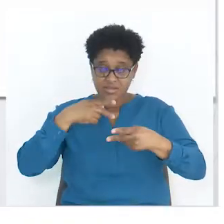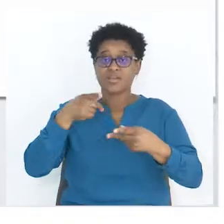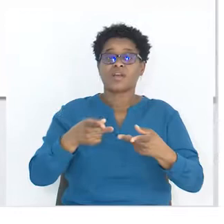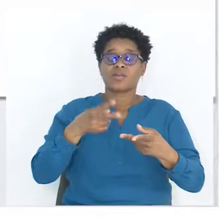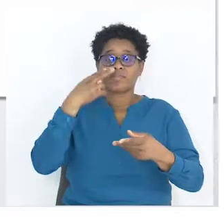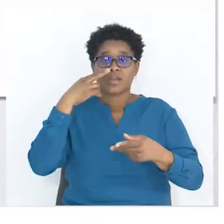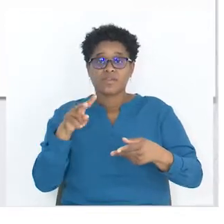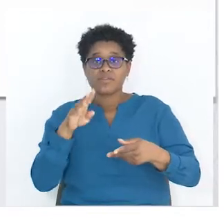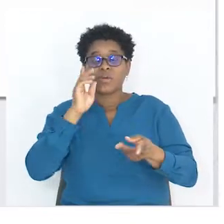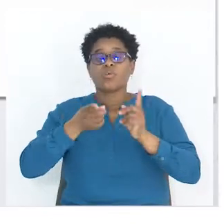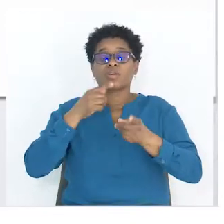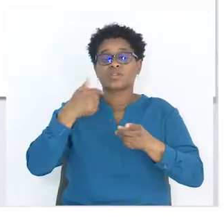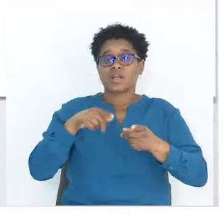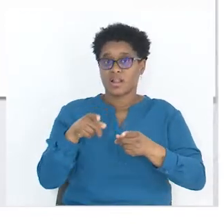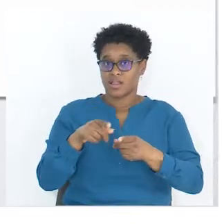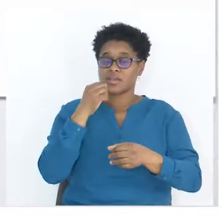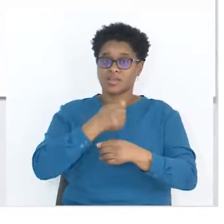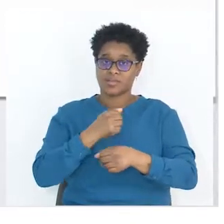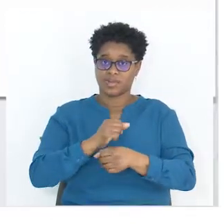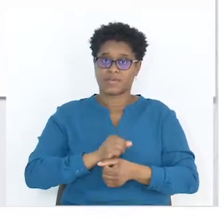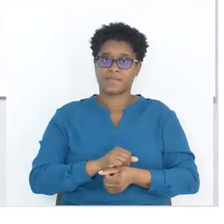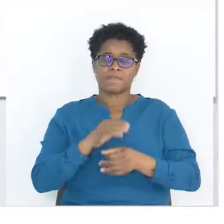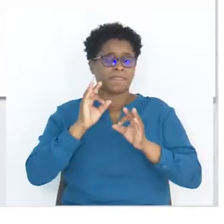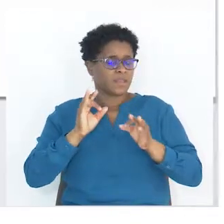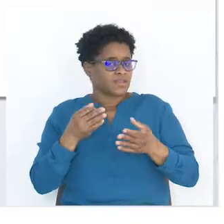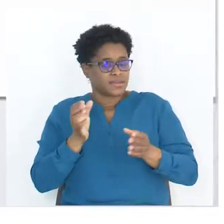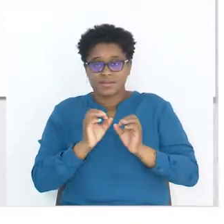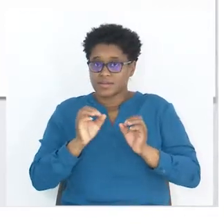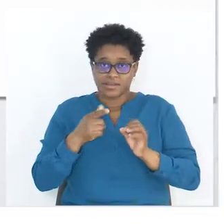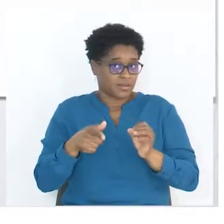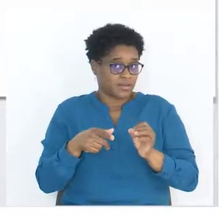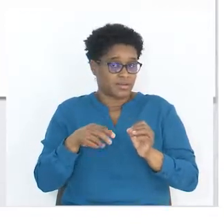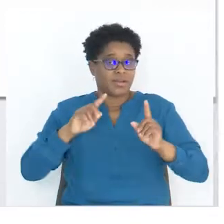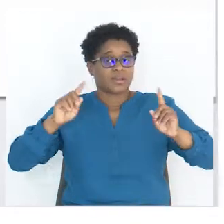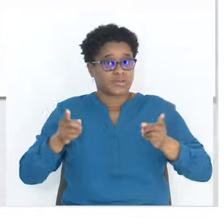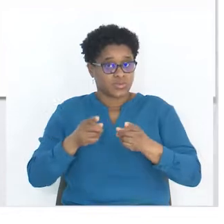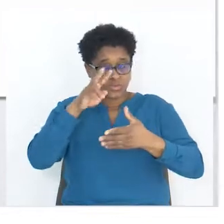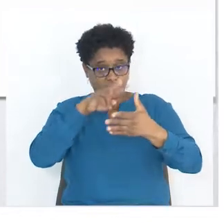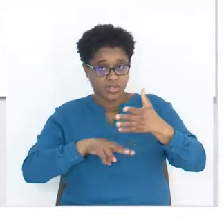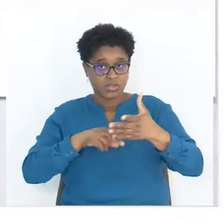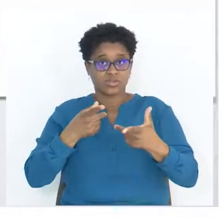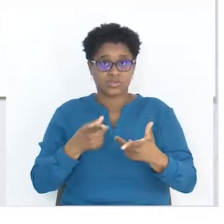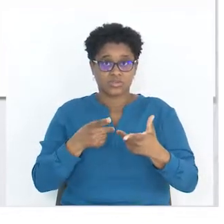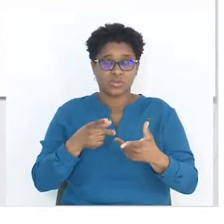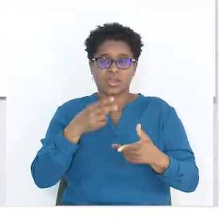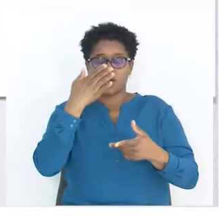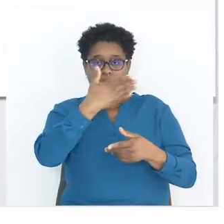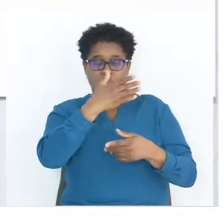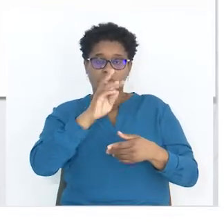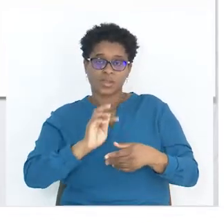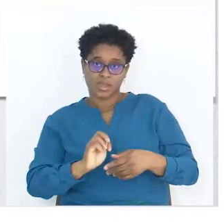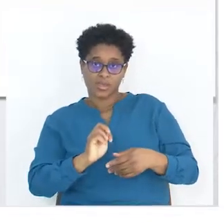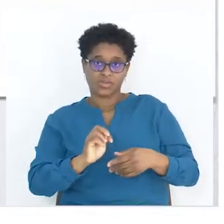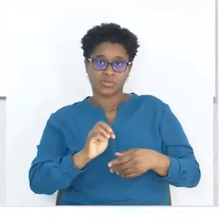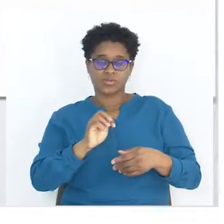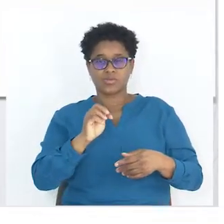aquilo para ver a ideia que está lá e trabalhar a tua mente. Sem tomar posição. A redução do texto original a 1/3,